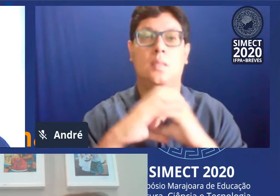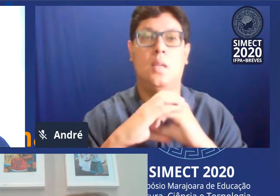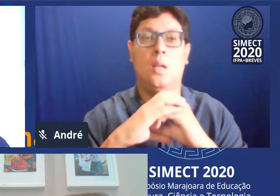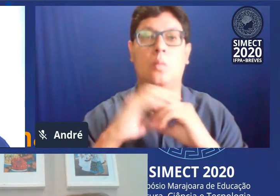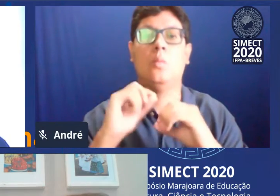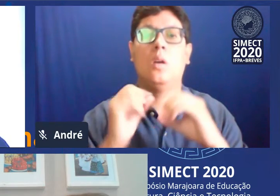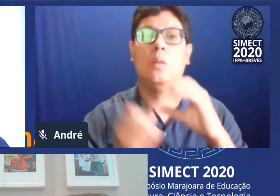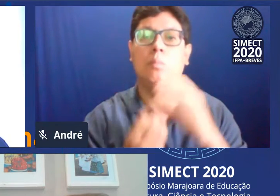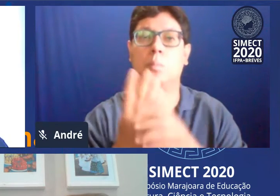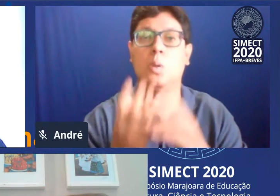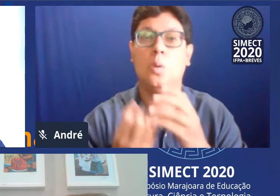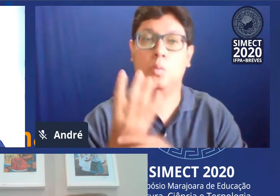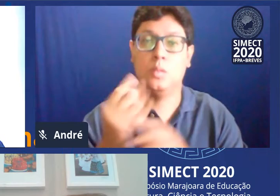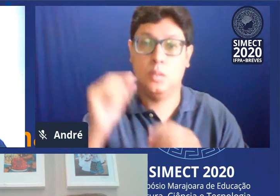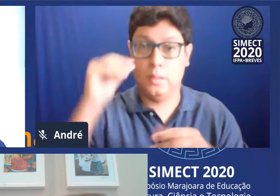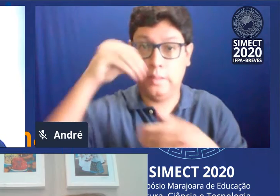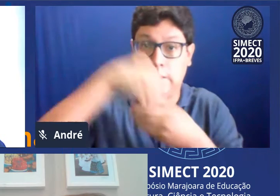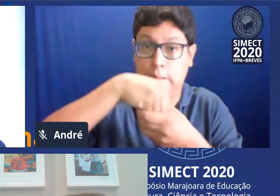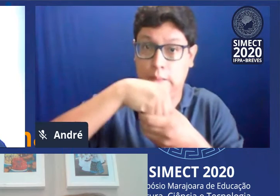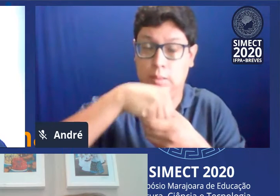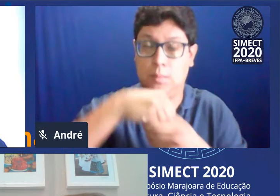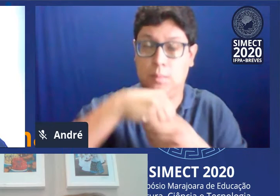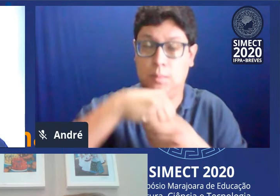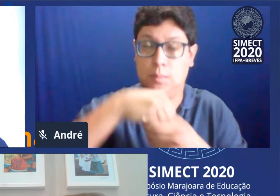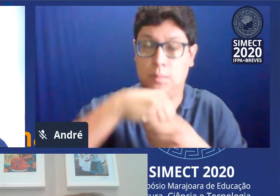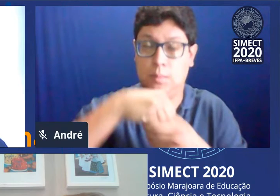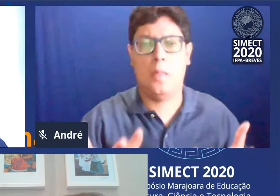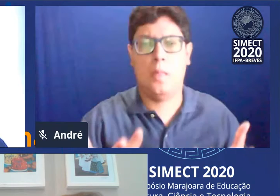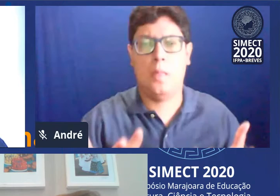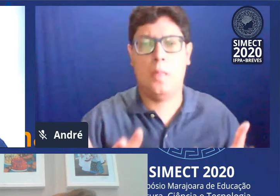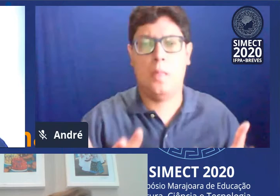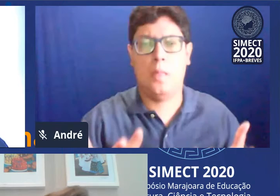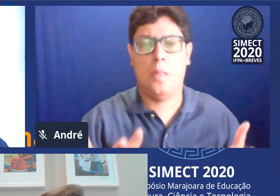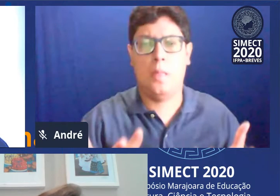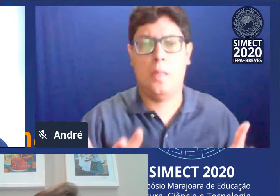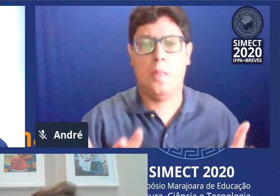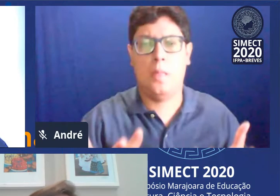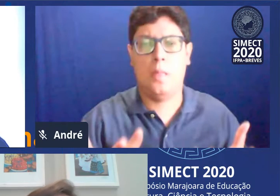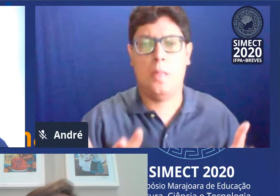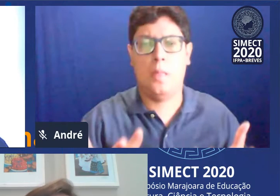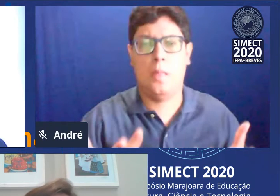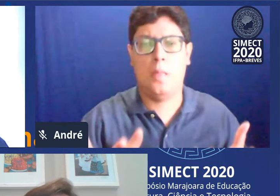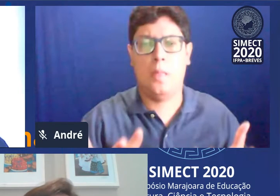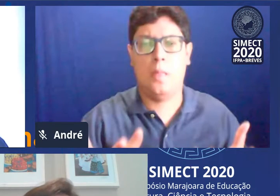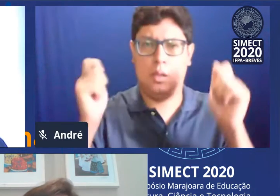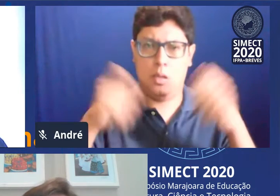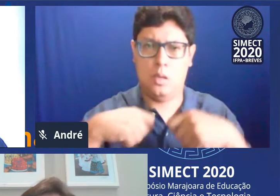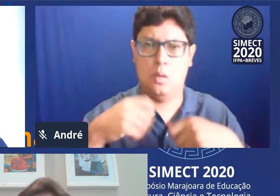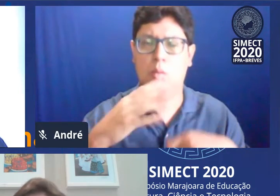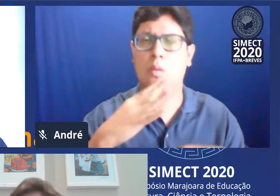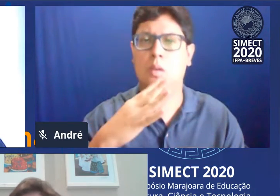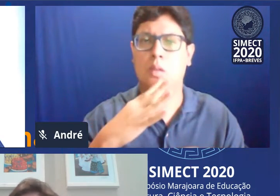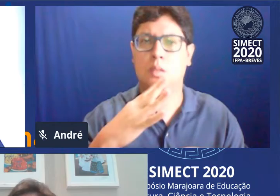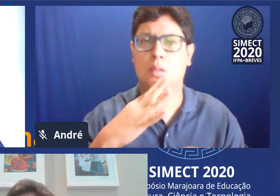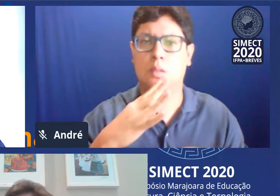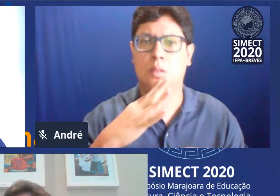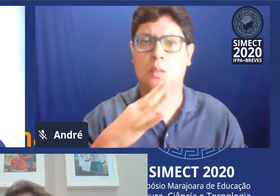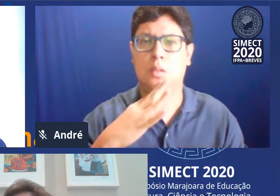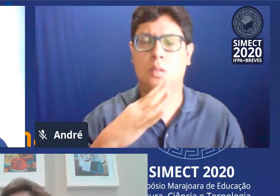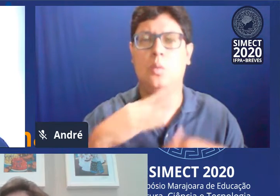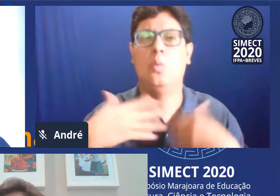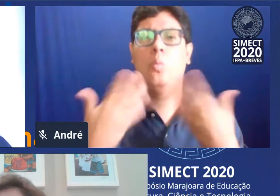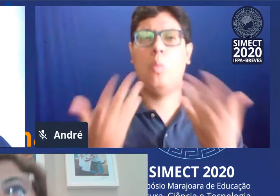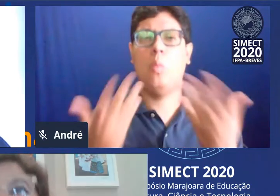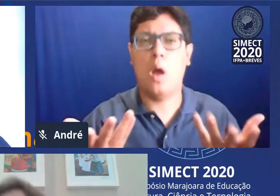genes no sistema digestório permite conhecer o elenco, né, quais as enzimas digestivas e elaborar uma dieta